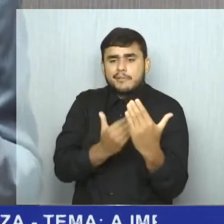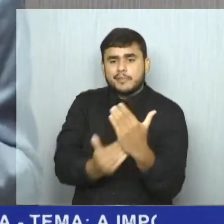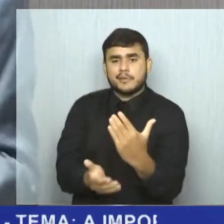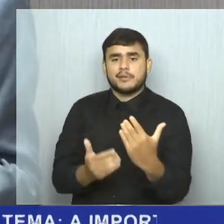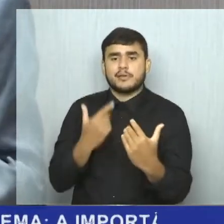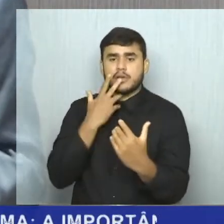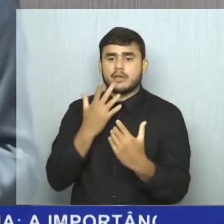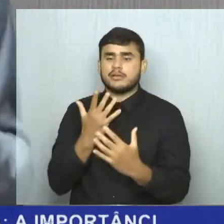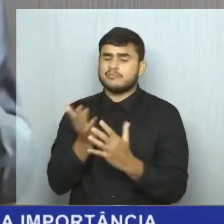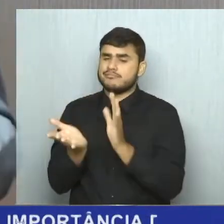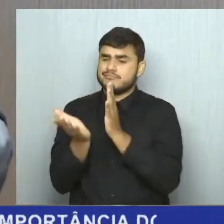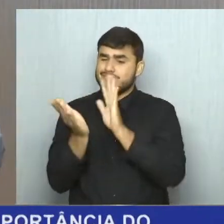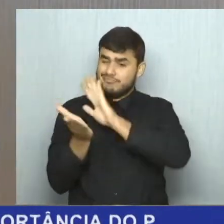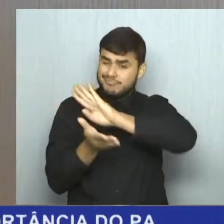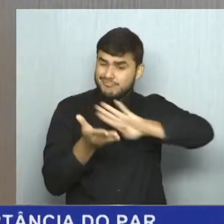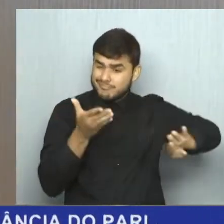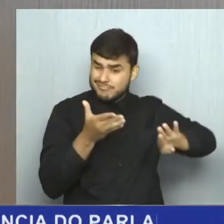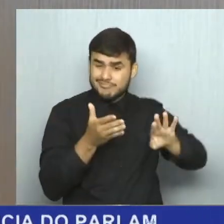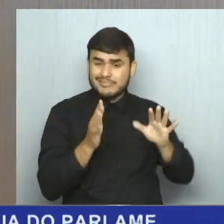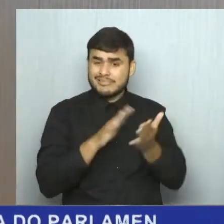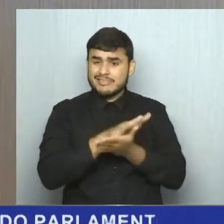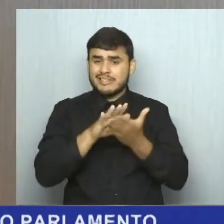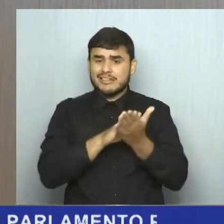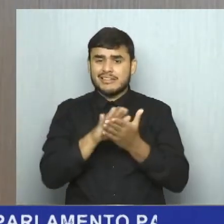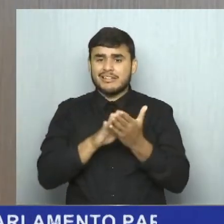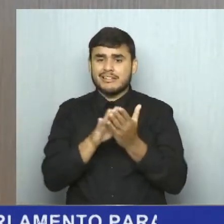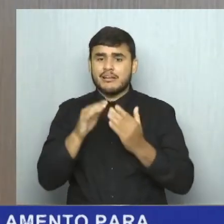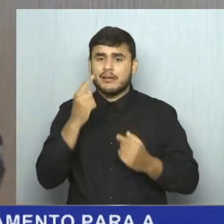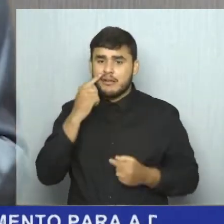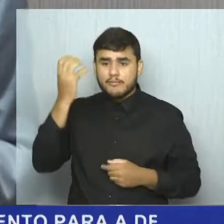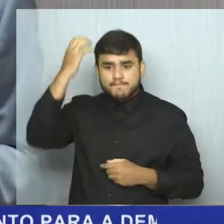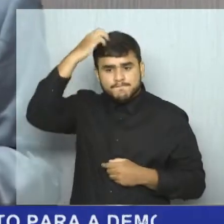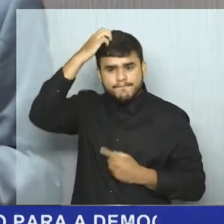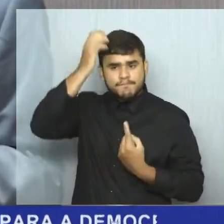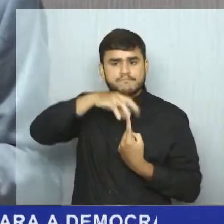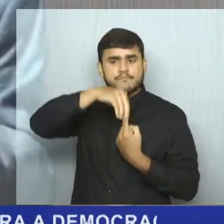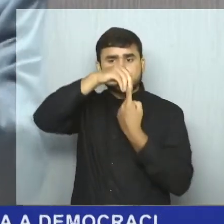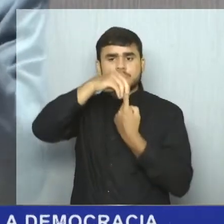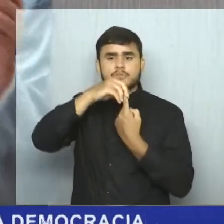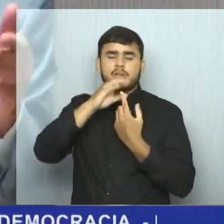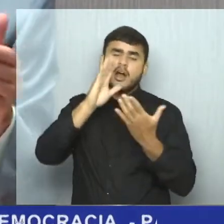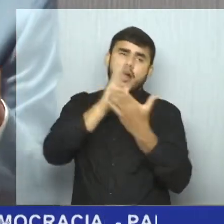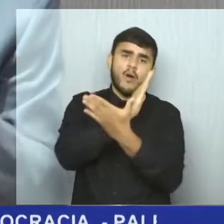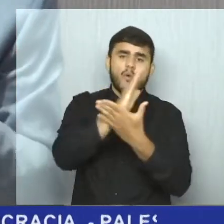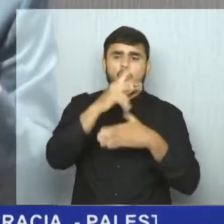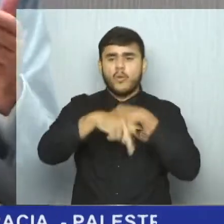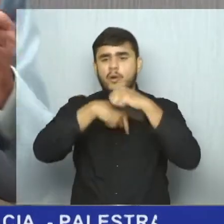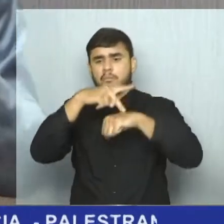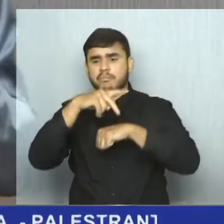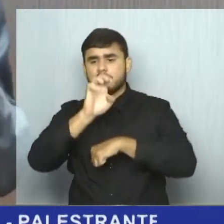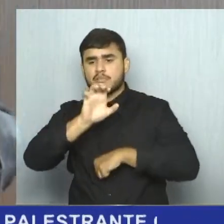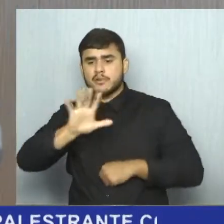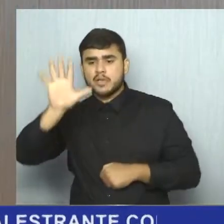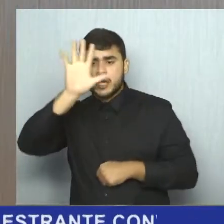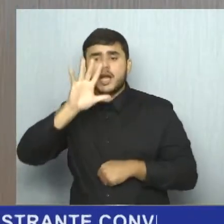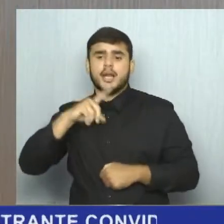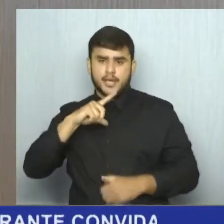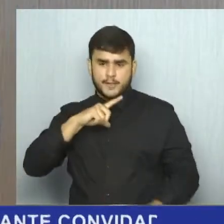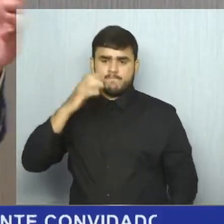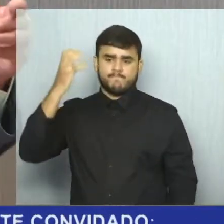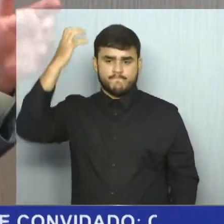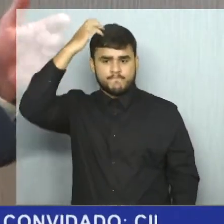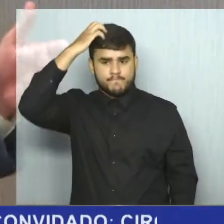eliminado da história humana. Não resta mais quase nenhuma experiência absolutista no mundo. Alguns países da Europa ainda mantêm